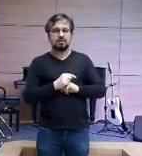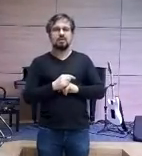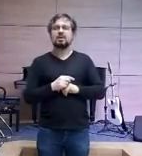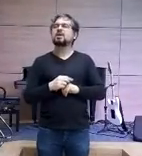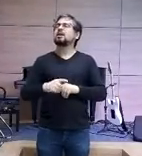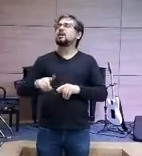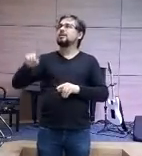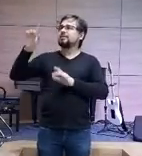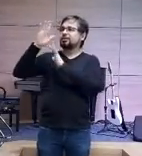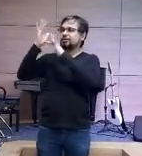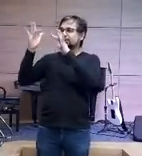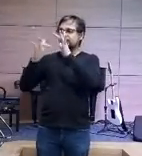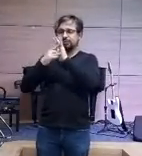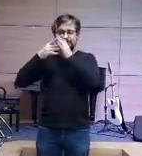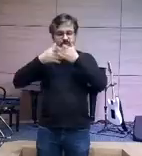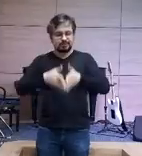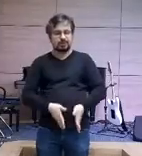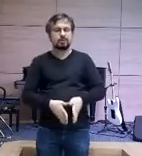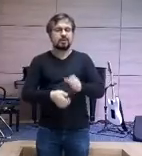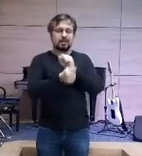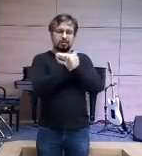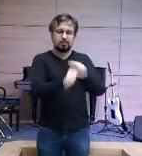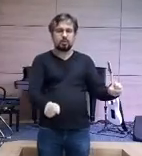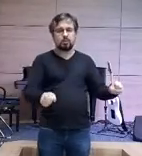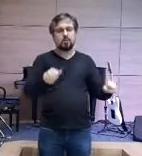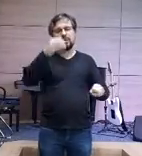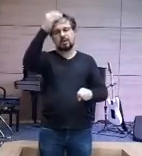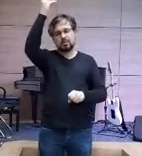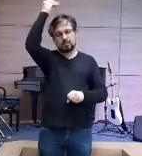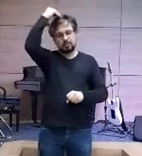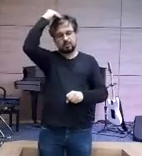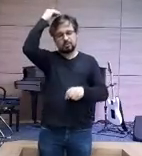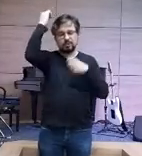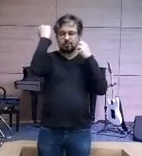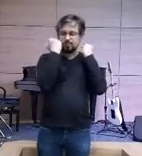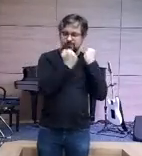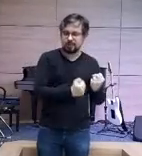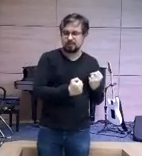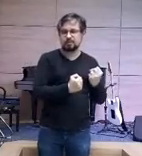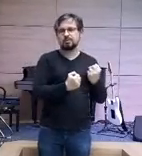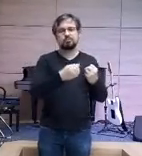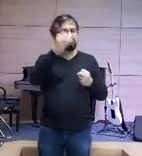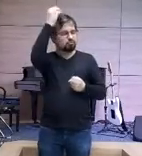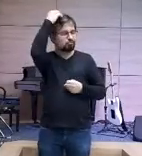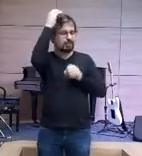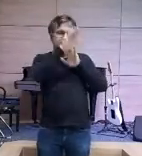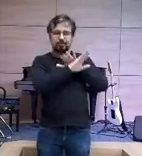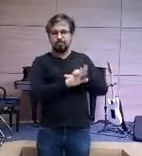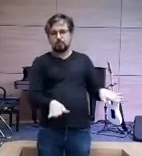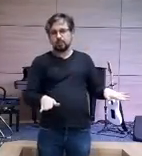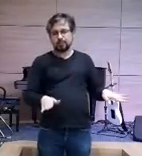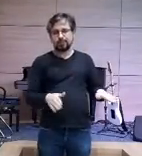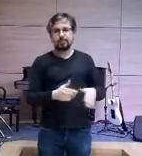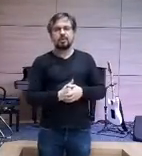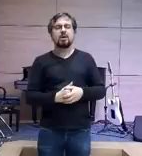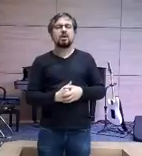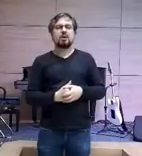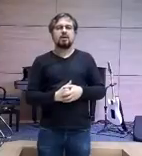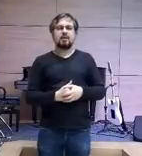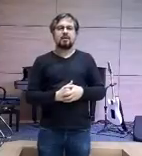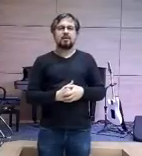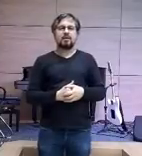quebrou o peso da culpa em nome de Jesus é real é verdadeiro é